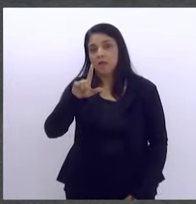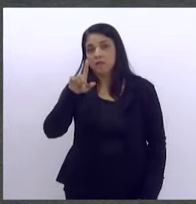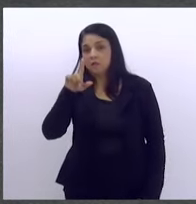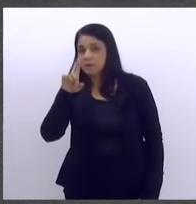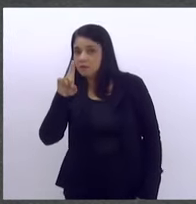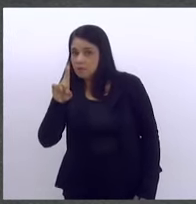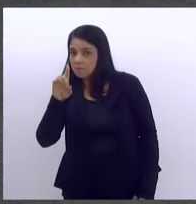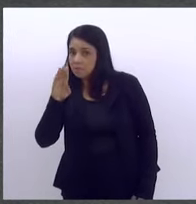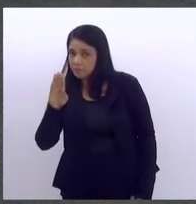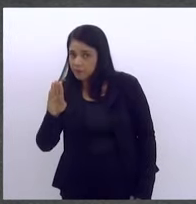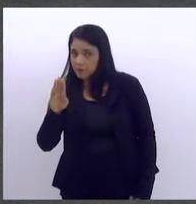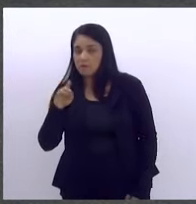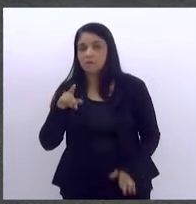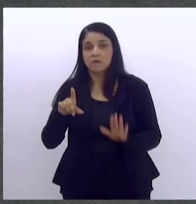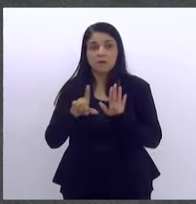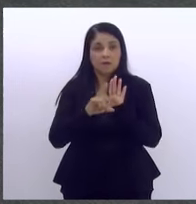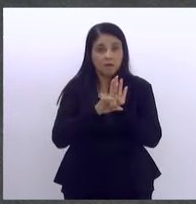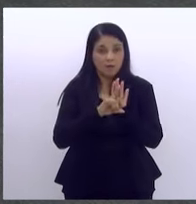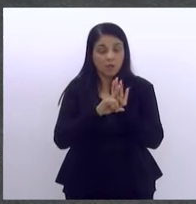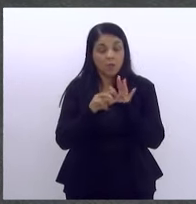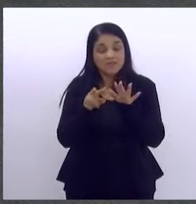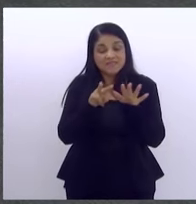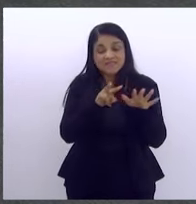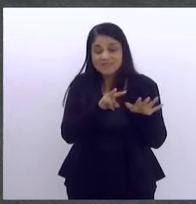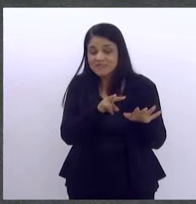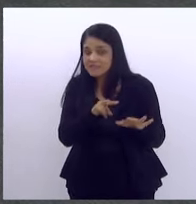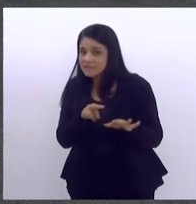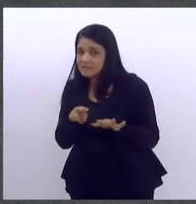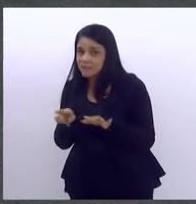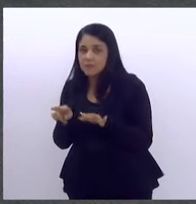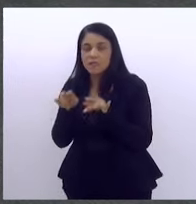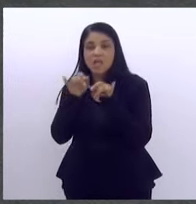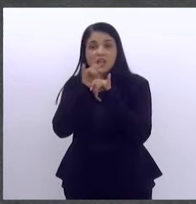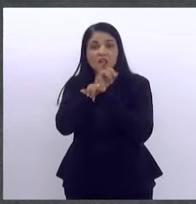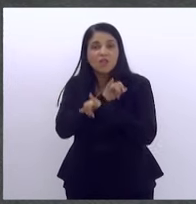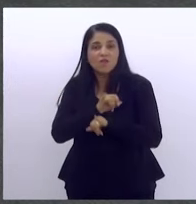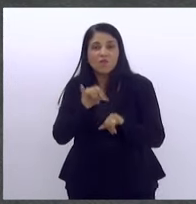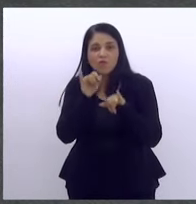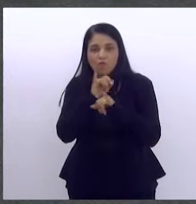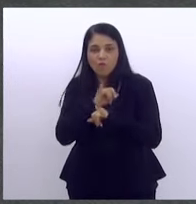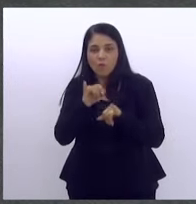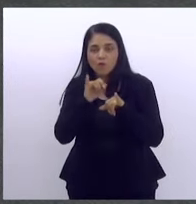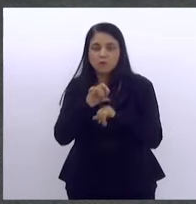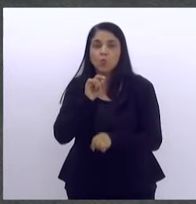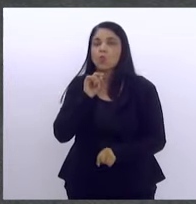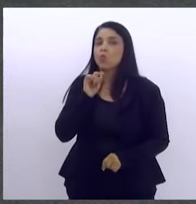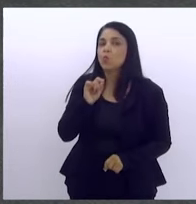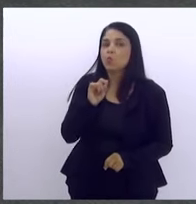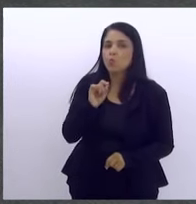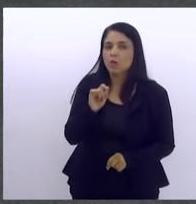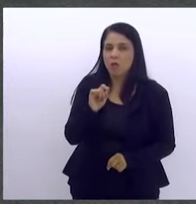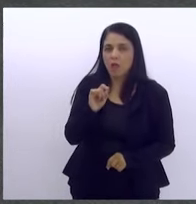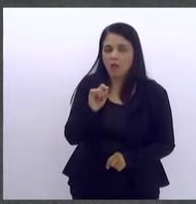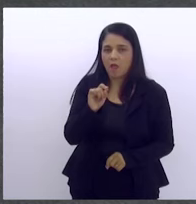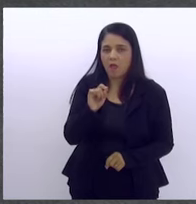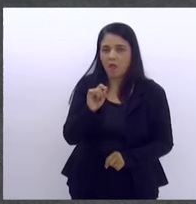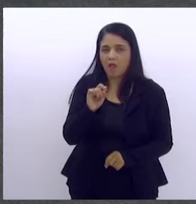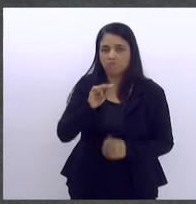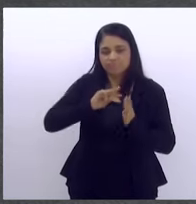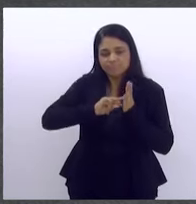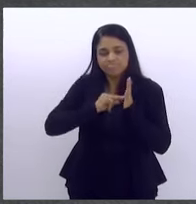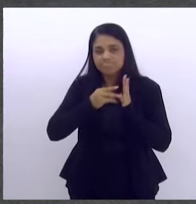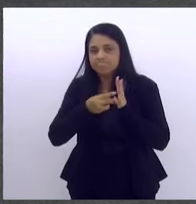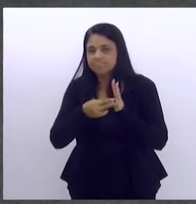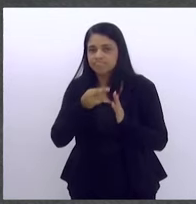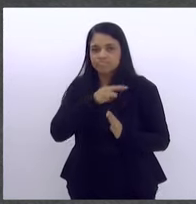legislação. É uma semana para informação do que é a religião em si.